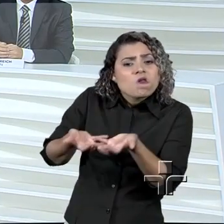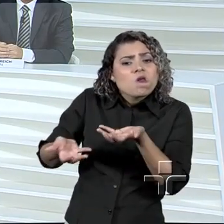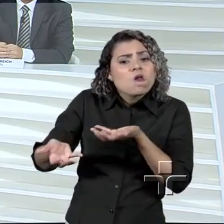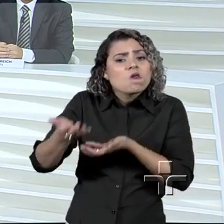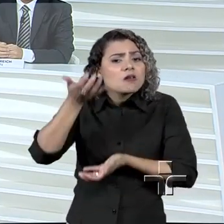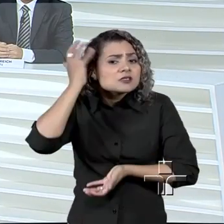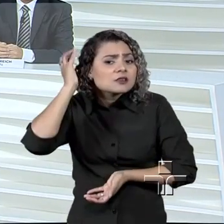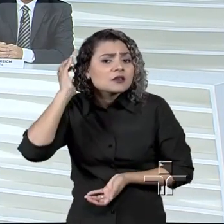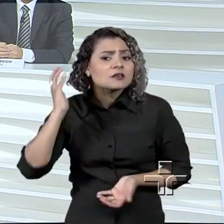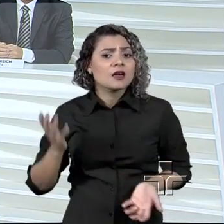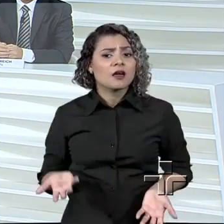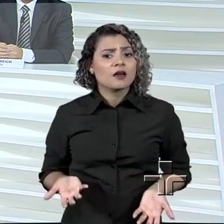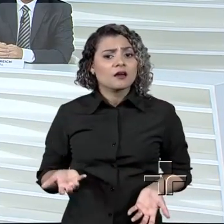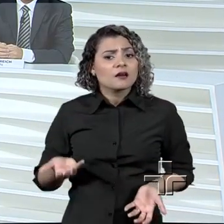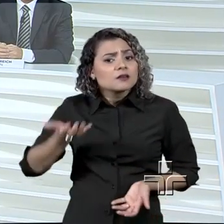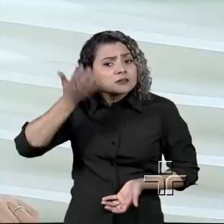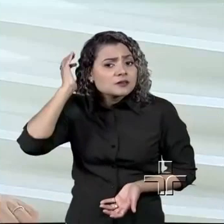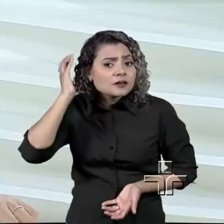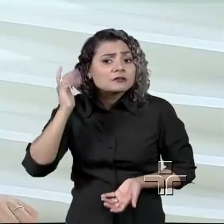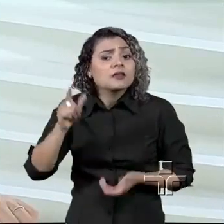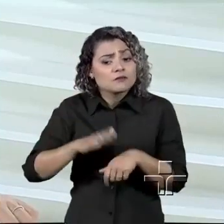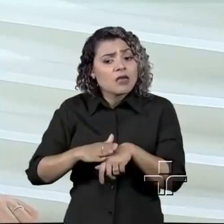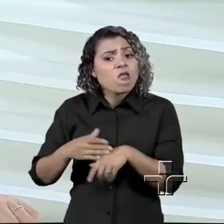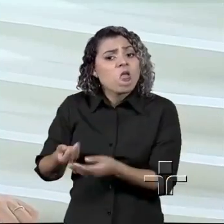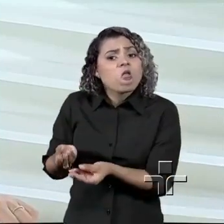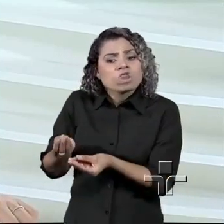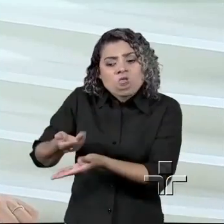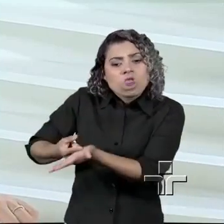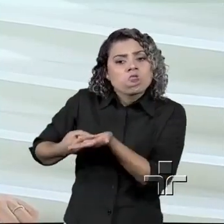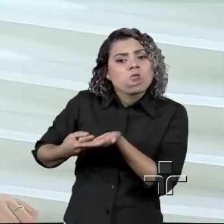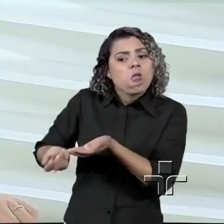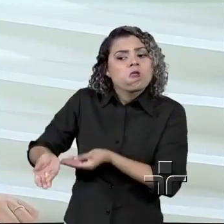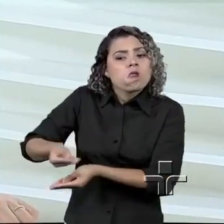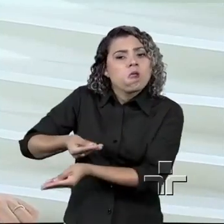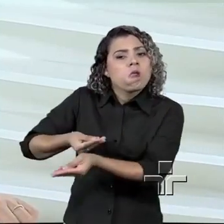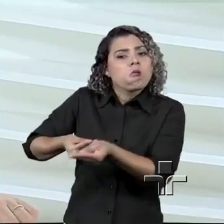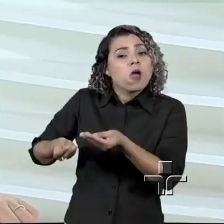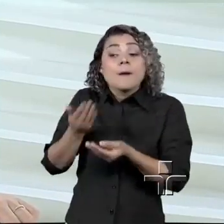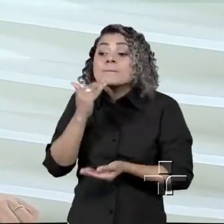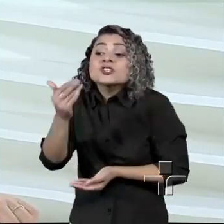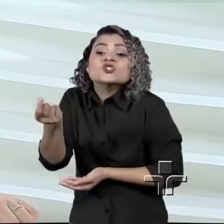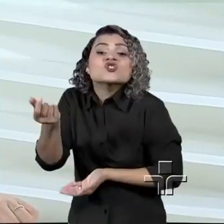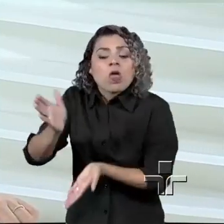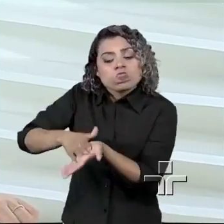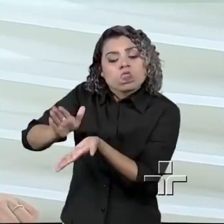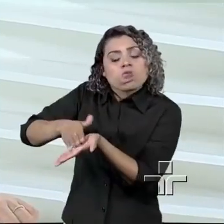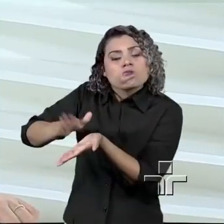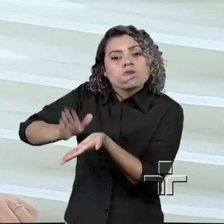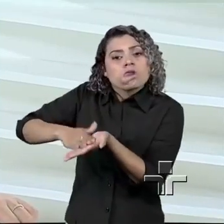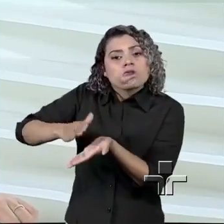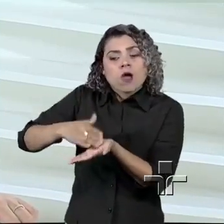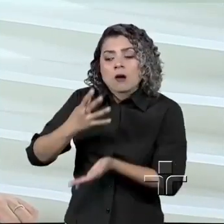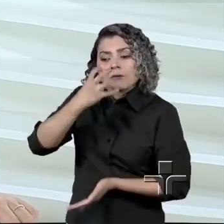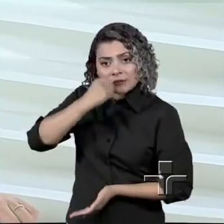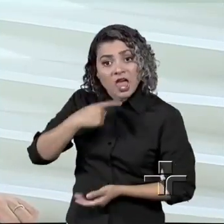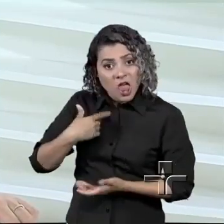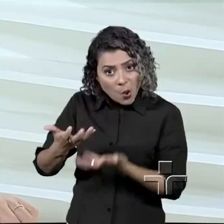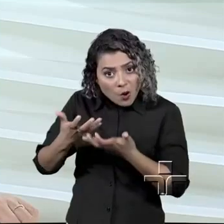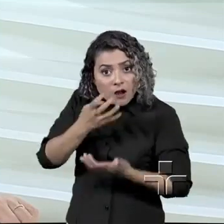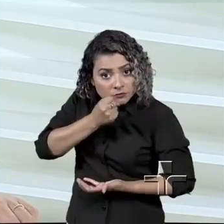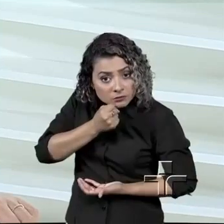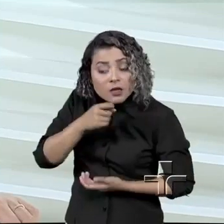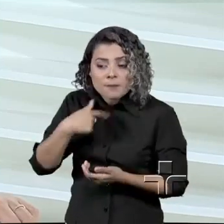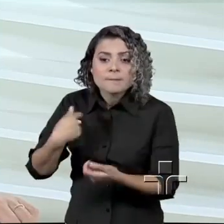José Dirceu, pedindo dinheiro para poder não informar e ficar